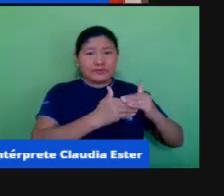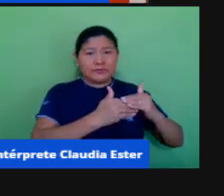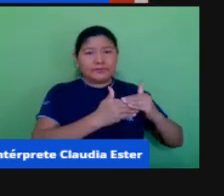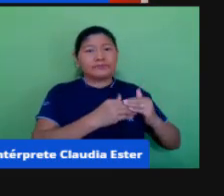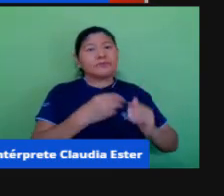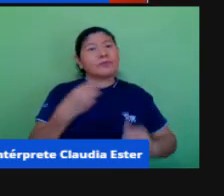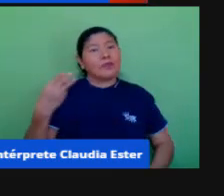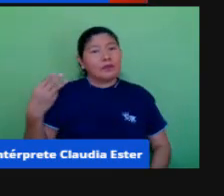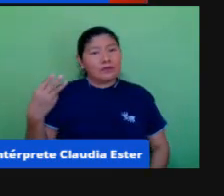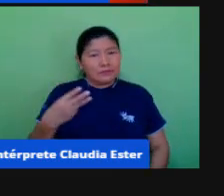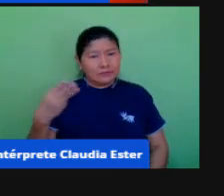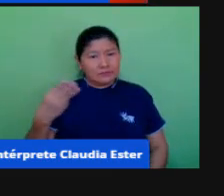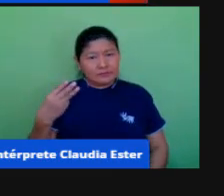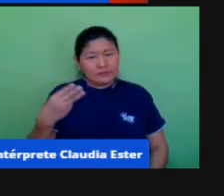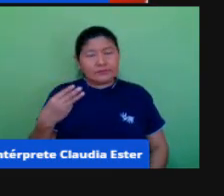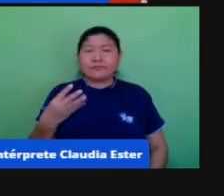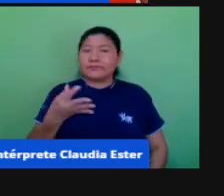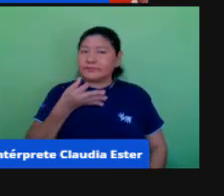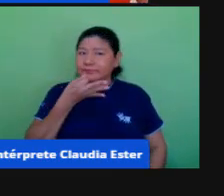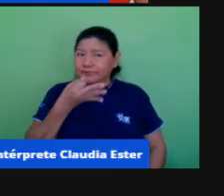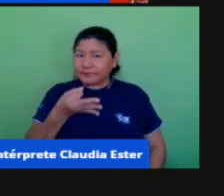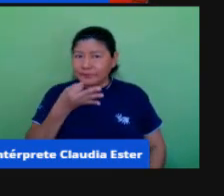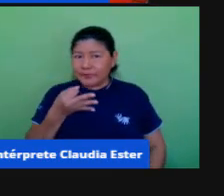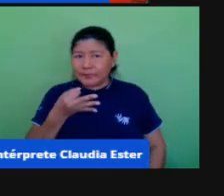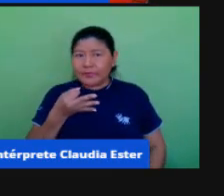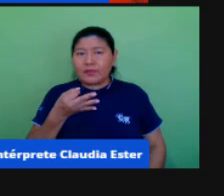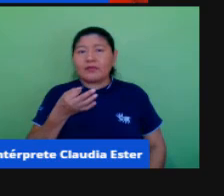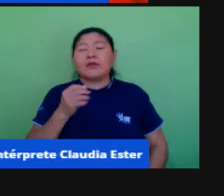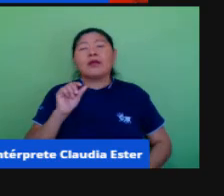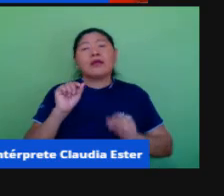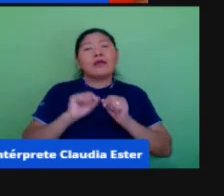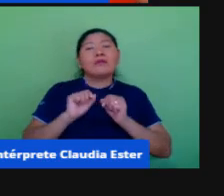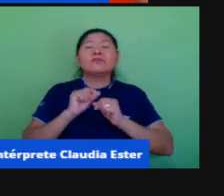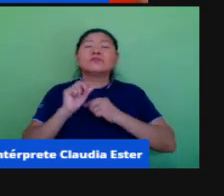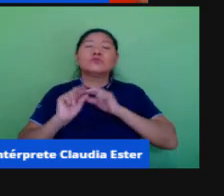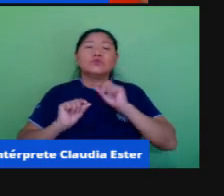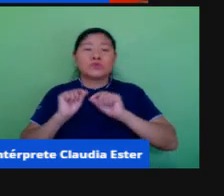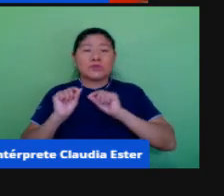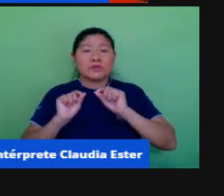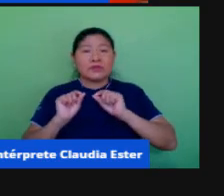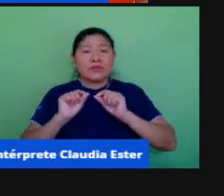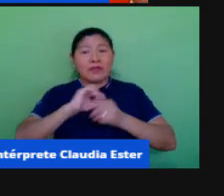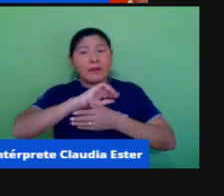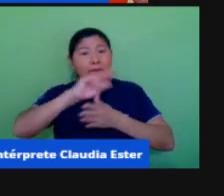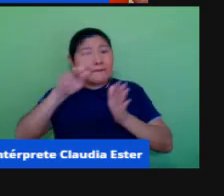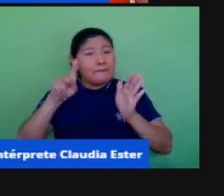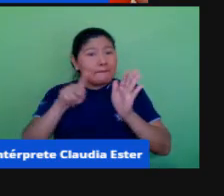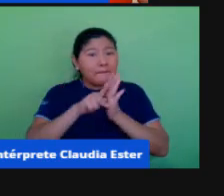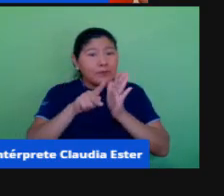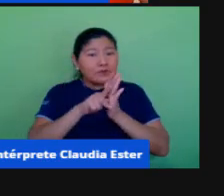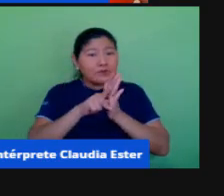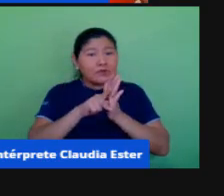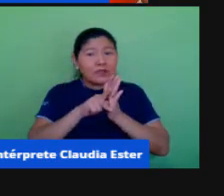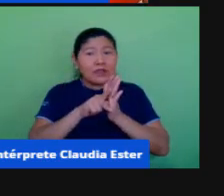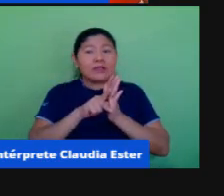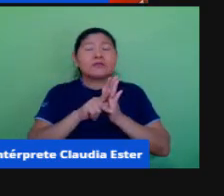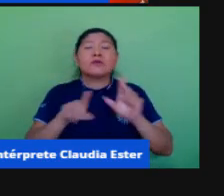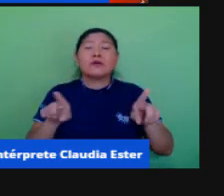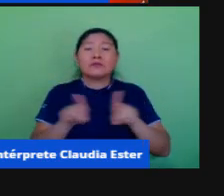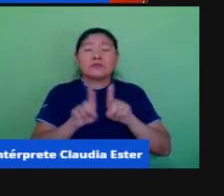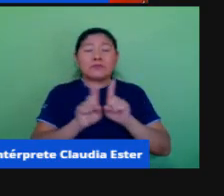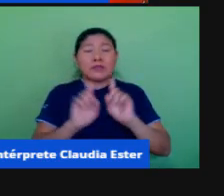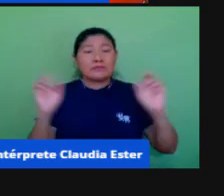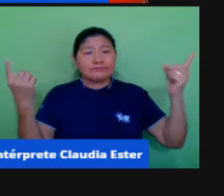passo é você trabalhar aí com projetos, né? Com debates e